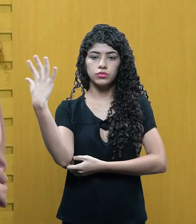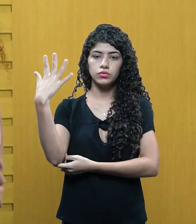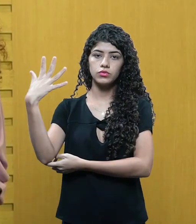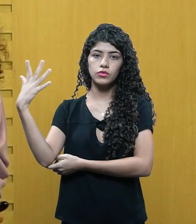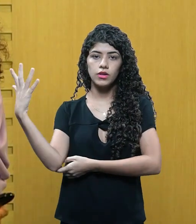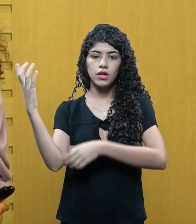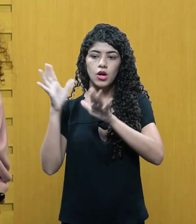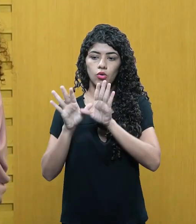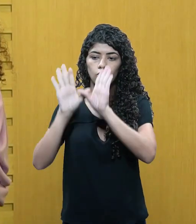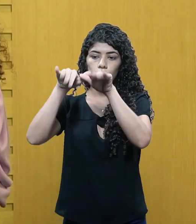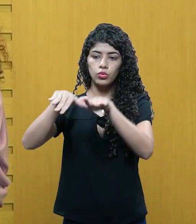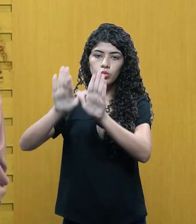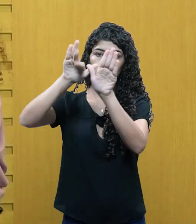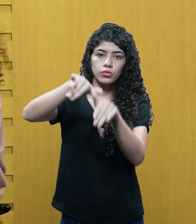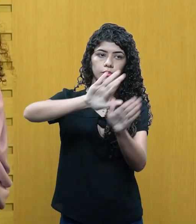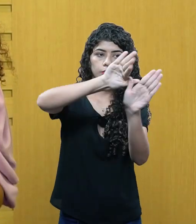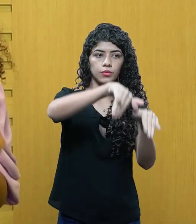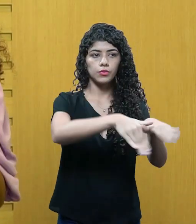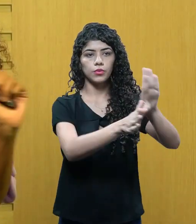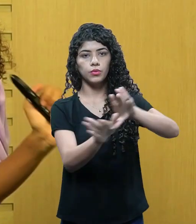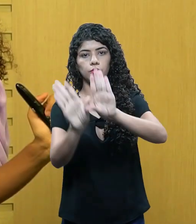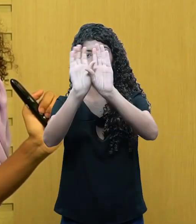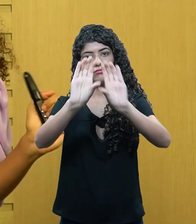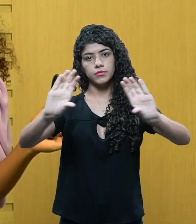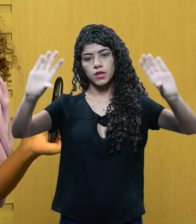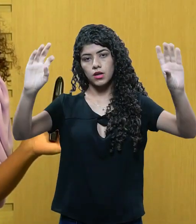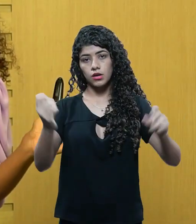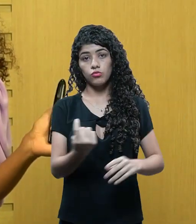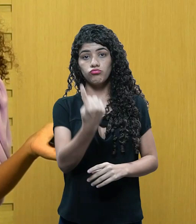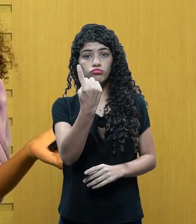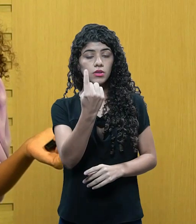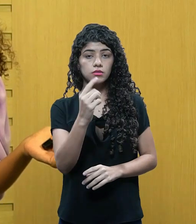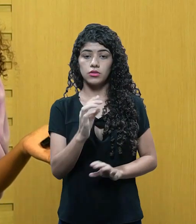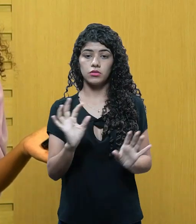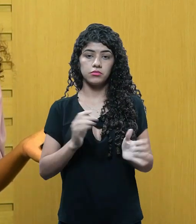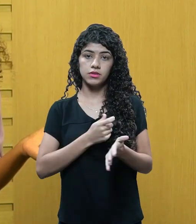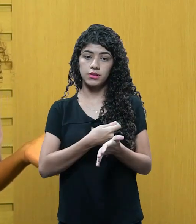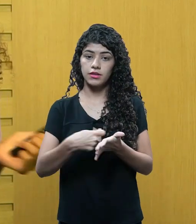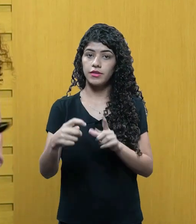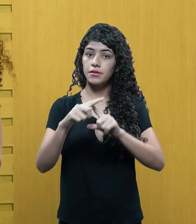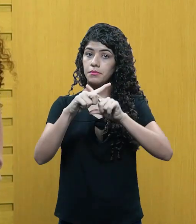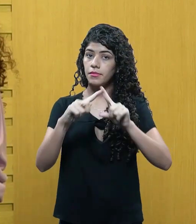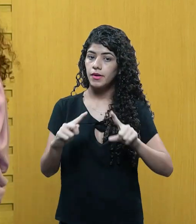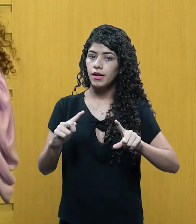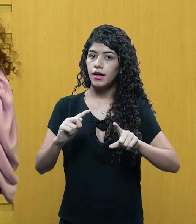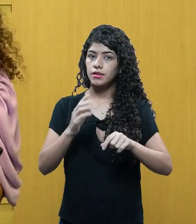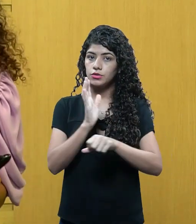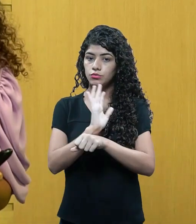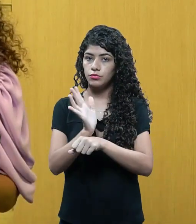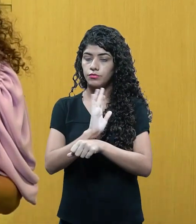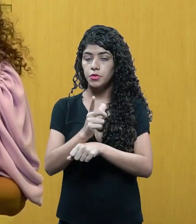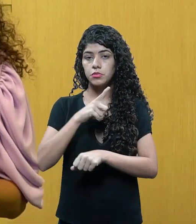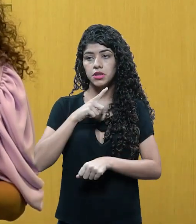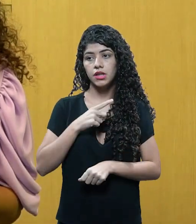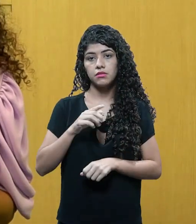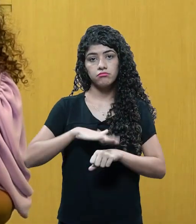balançam enquanto um bando de pássaros sobrevoa o céu. Isso cabe numa rubrica pequena, mas no filme isso pode tomar mais de 1